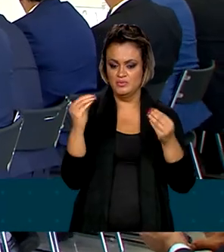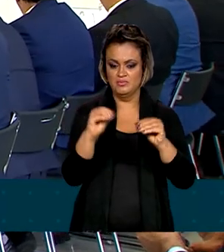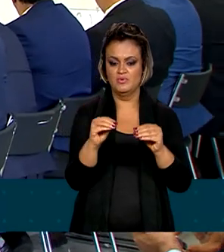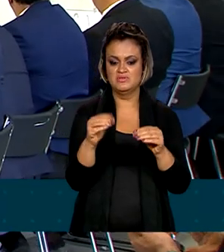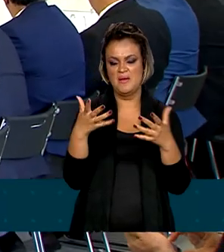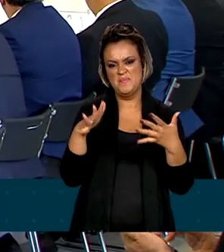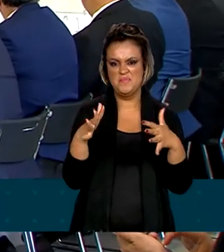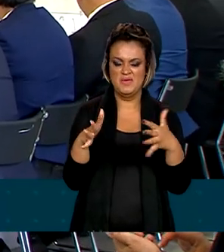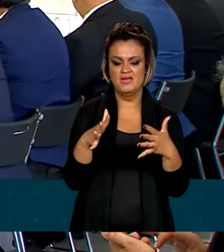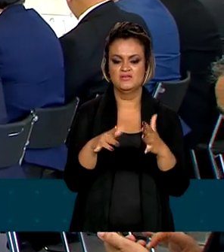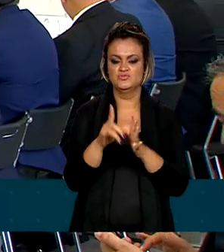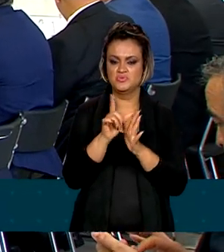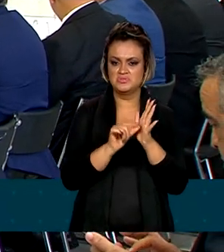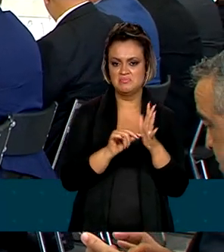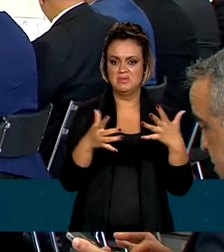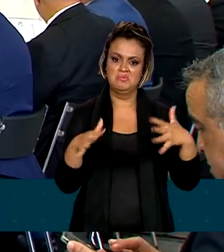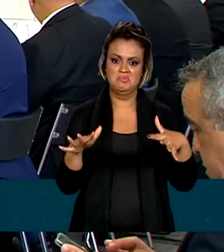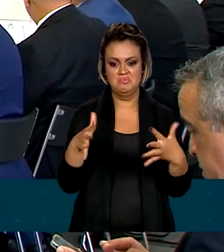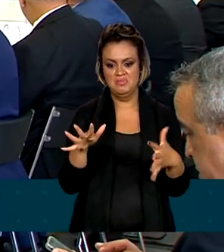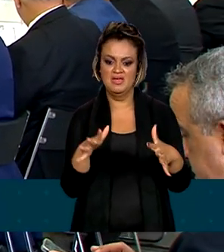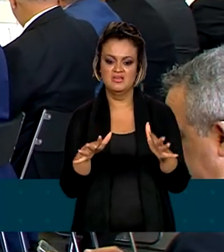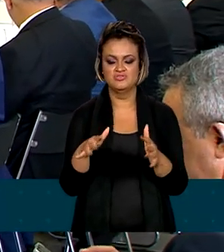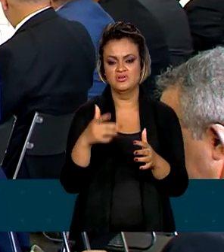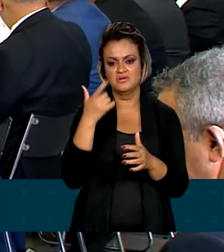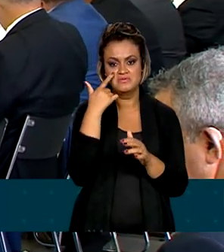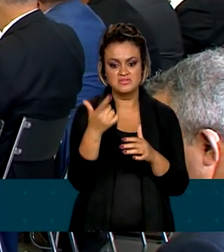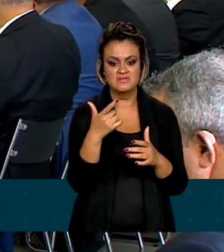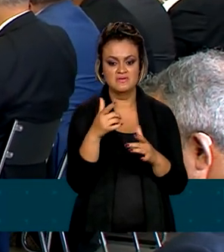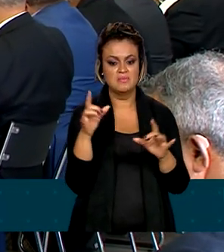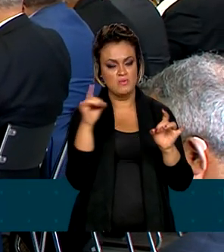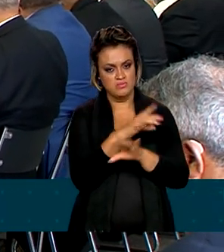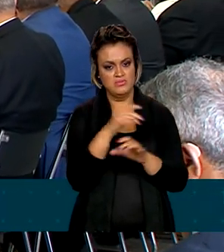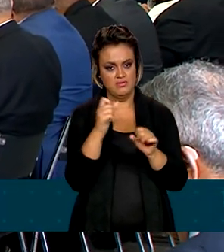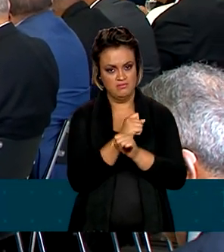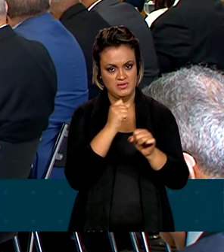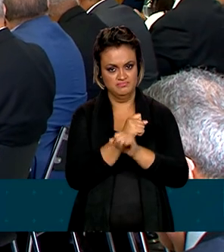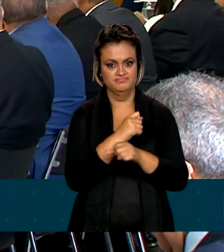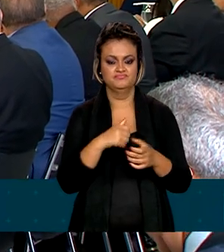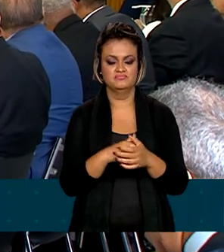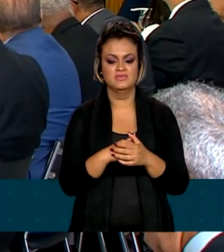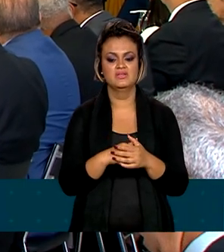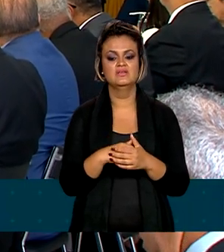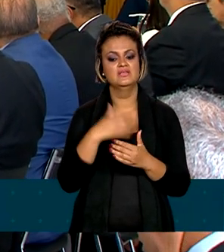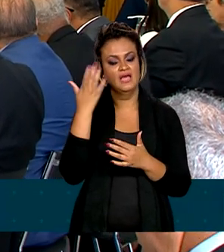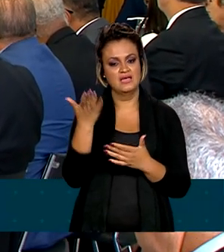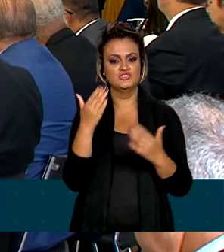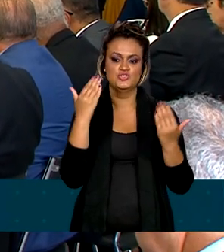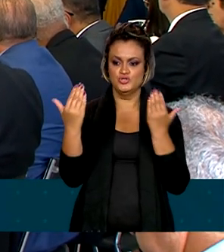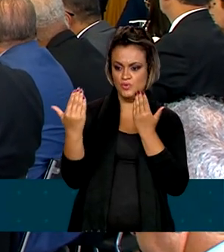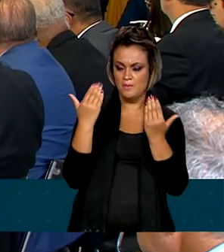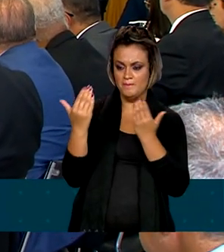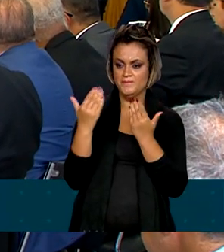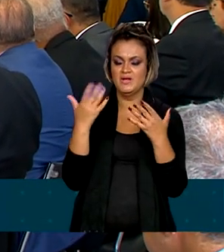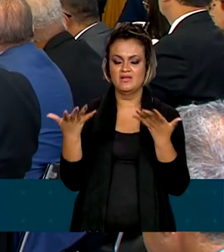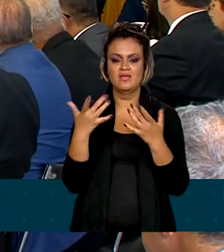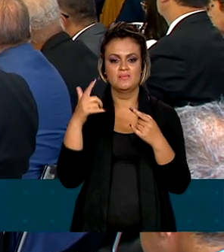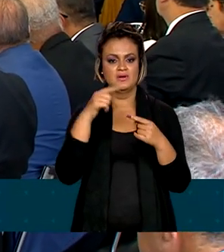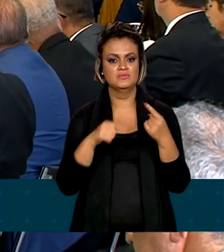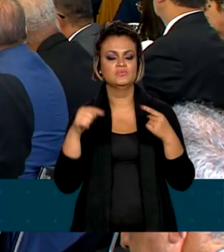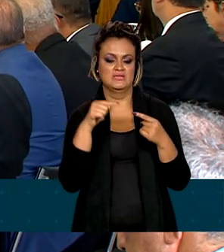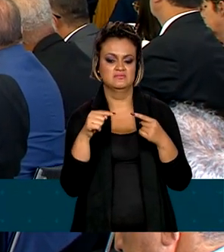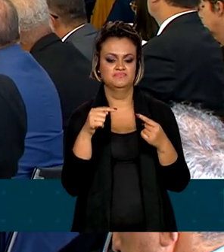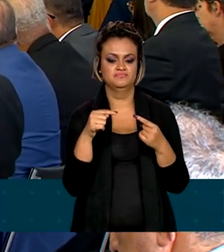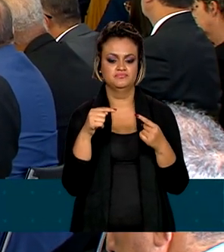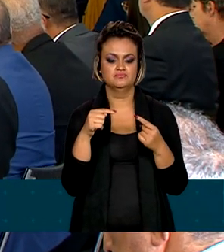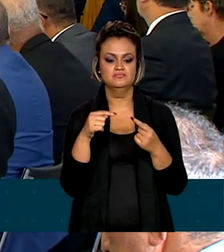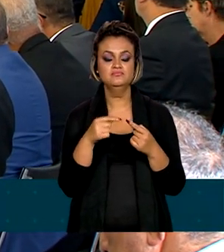valor estimado, o orçamento estimado que vocês preveem para concluir aquela obra, que nós queremos comparar com nossas atualizações. Então,